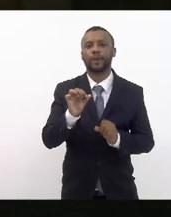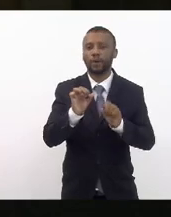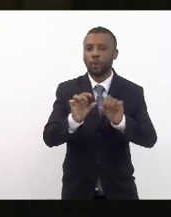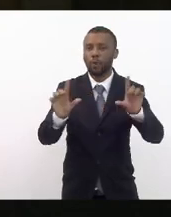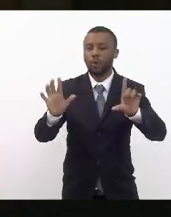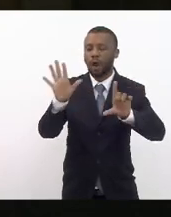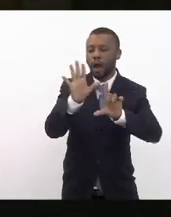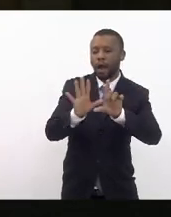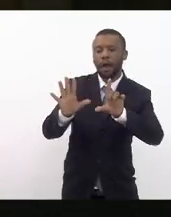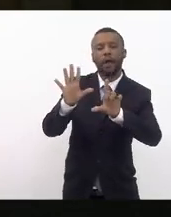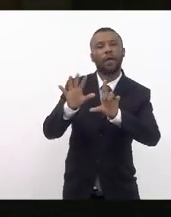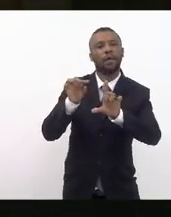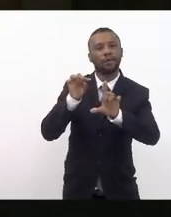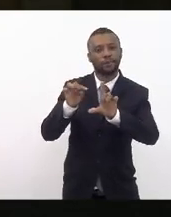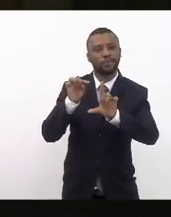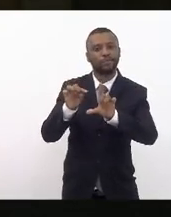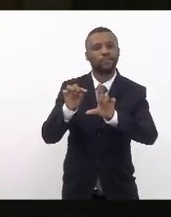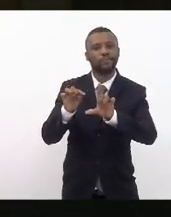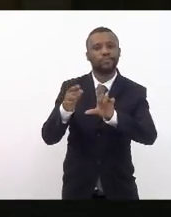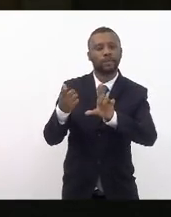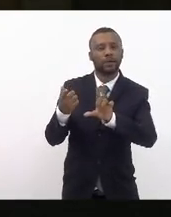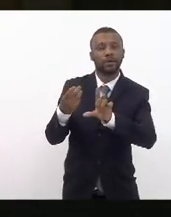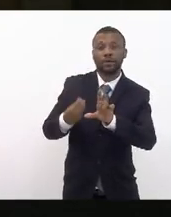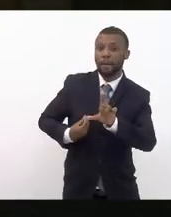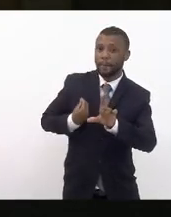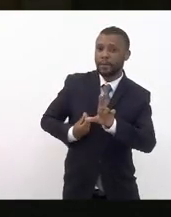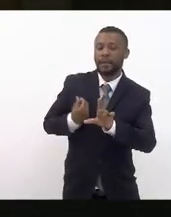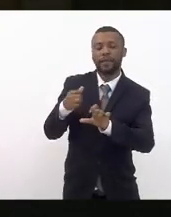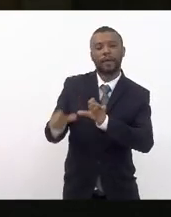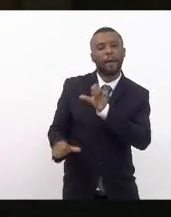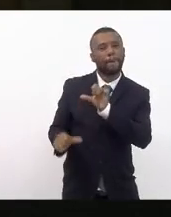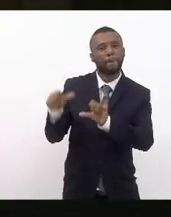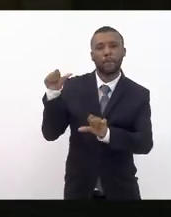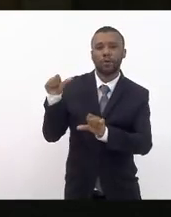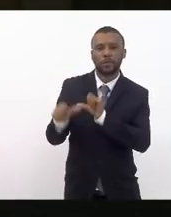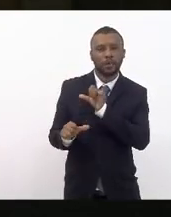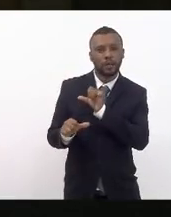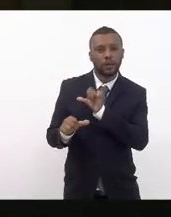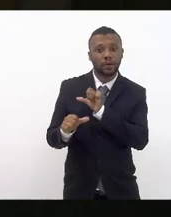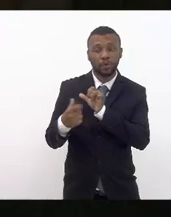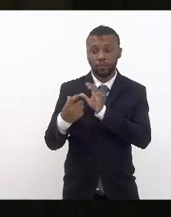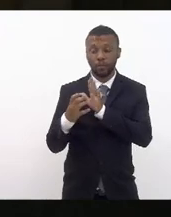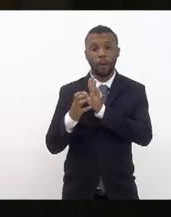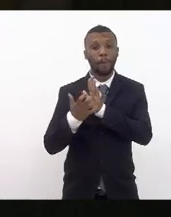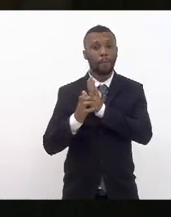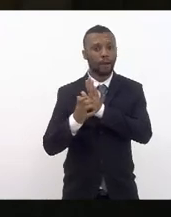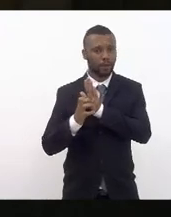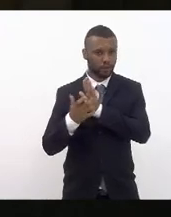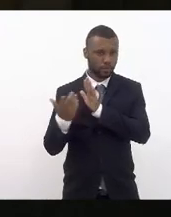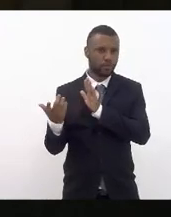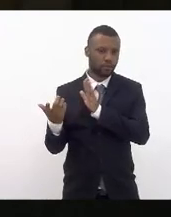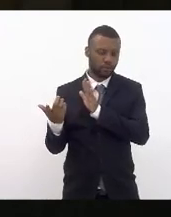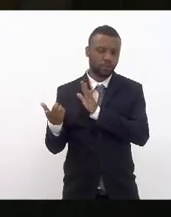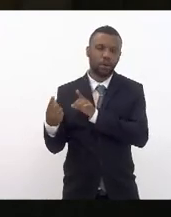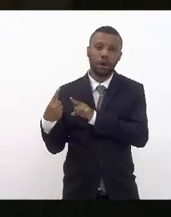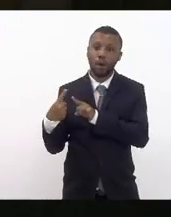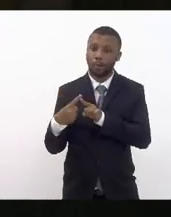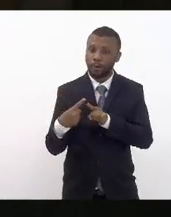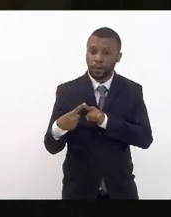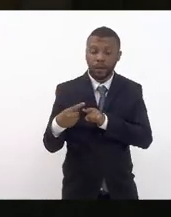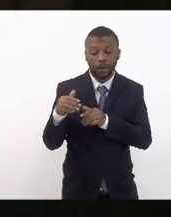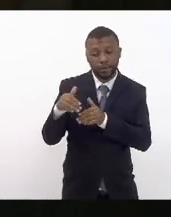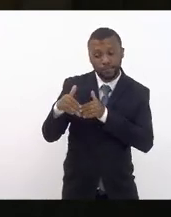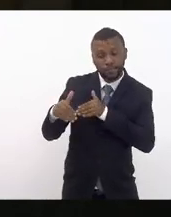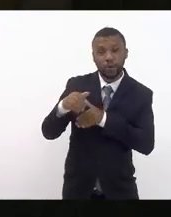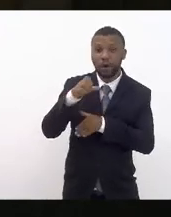painel, do nosso painel de presenças, do meu partido, porque neste